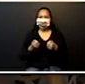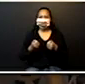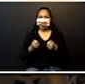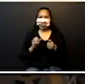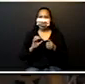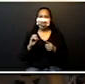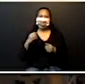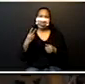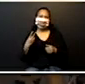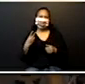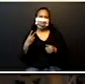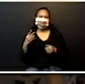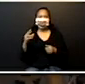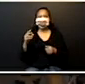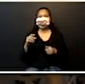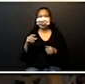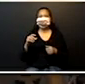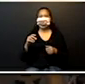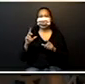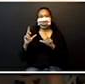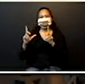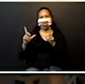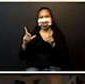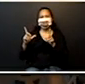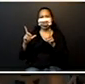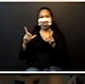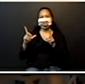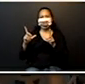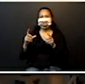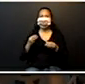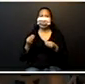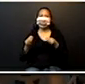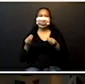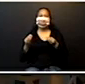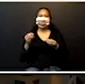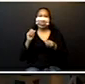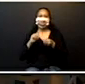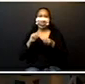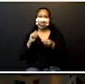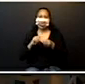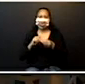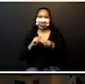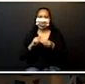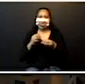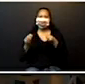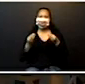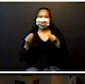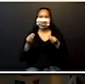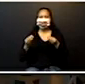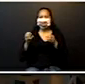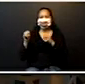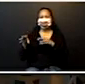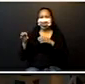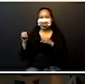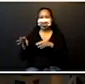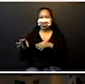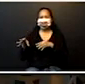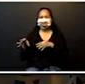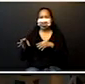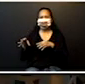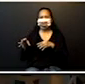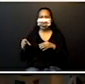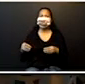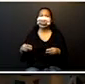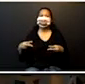a cabo que ele vai dando os sinais para vocês? Do que você tem que fazer? Passo 1, faça isso, faça aquilo, conecte